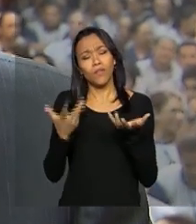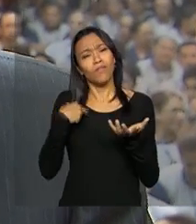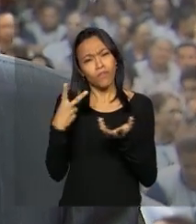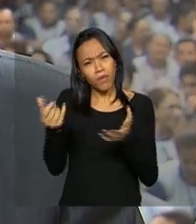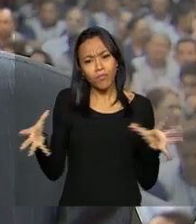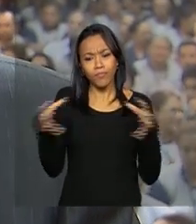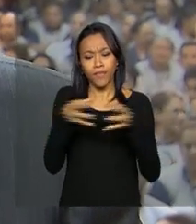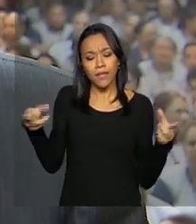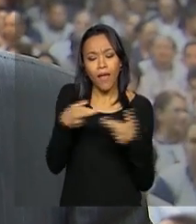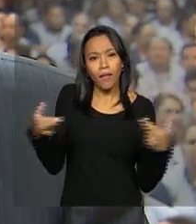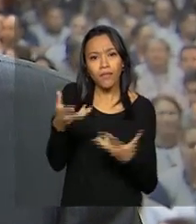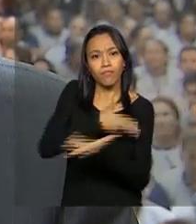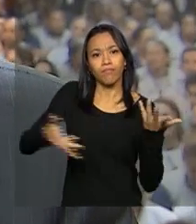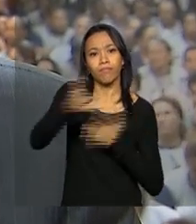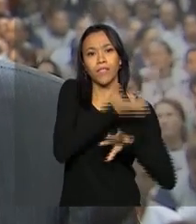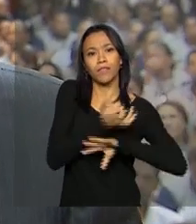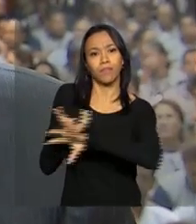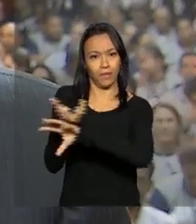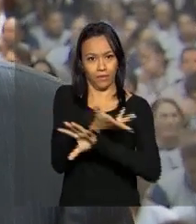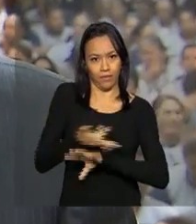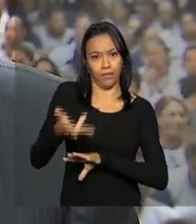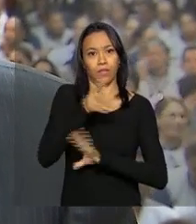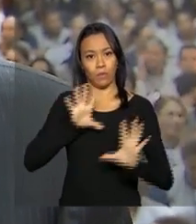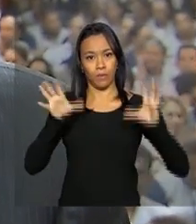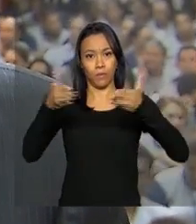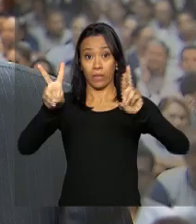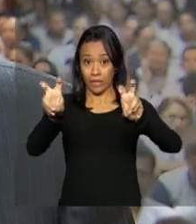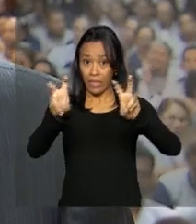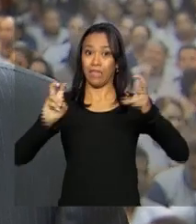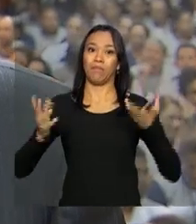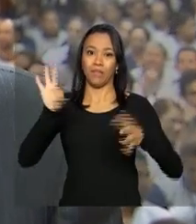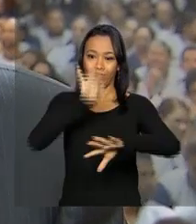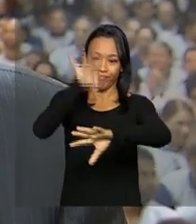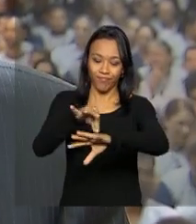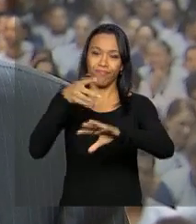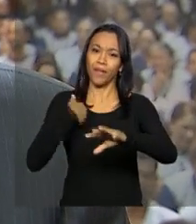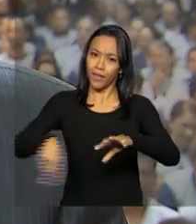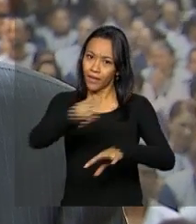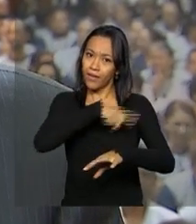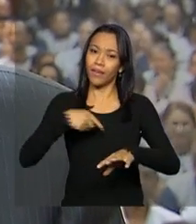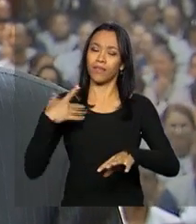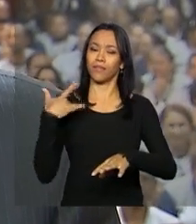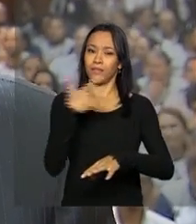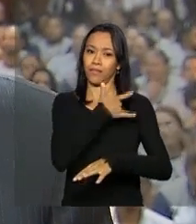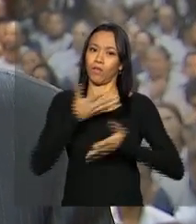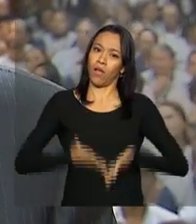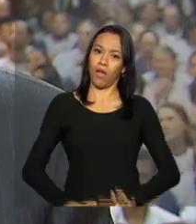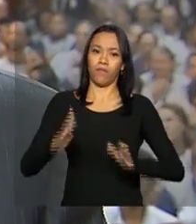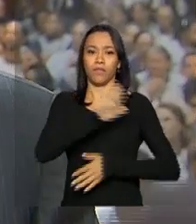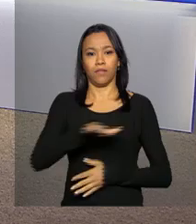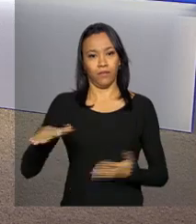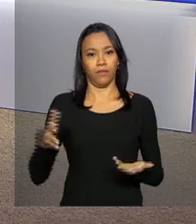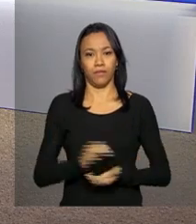Estudantes mas principalmente uma atitude de cidadania impedir esse mosquito de nascer para que as nossas crianças nascem são saudáveis e o povo brasileiro tem